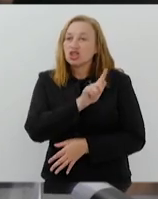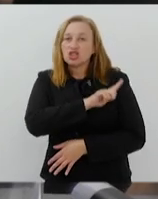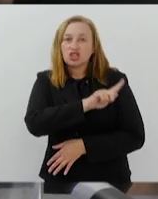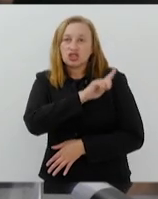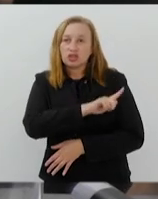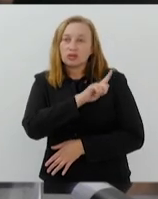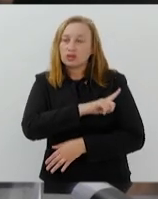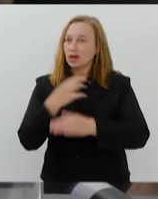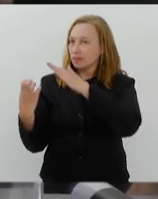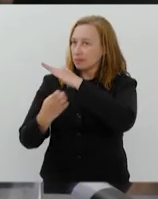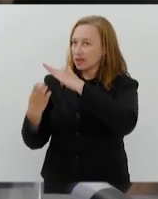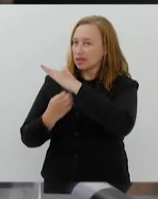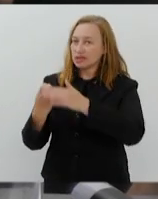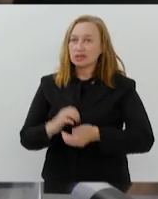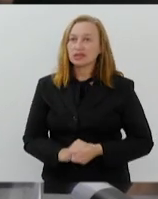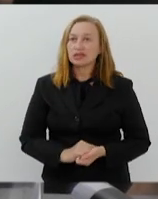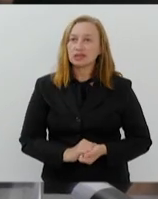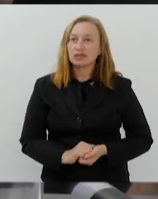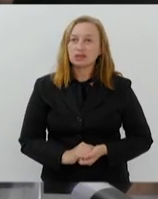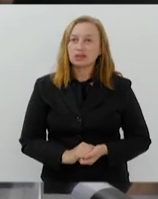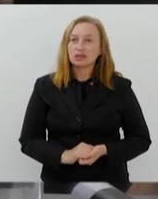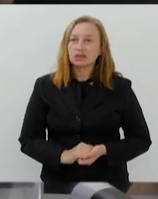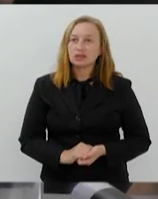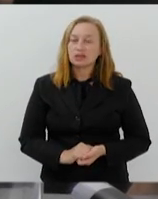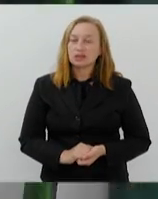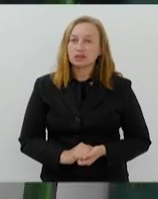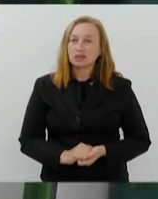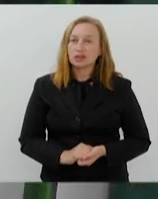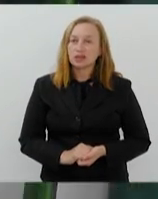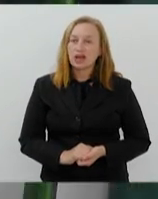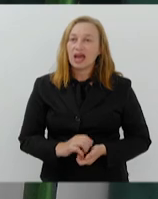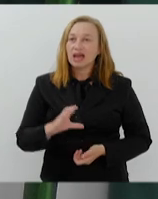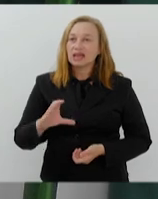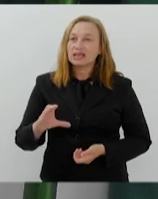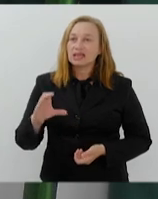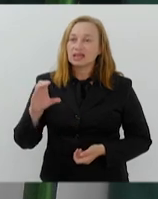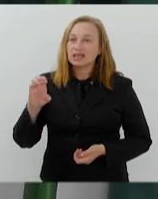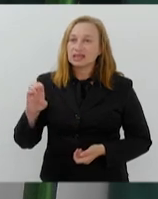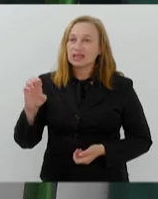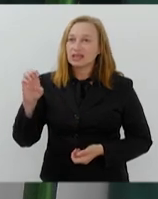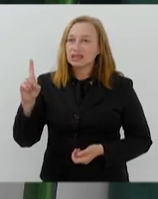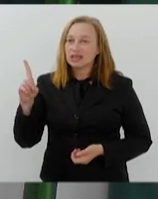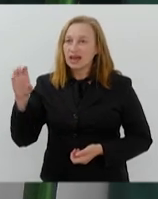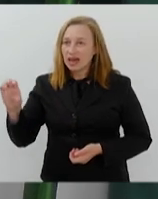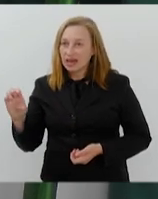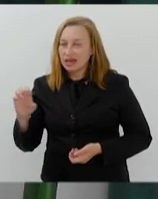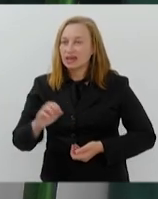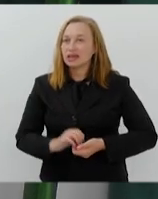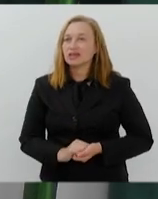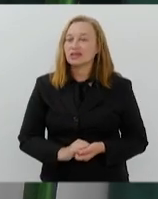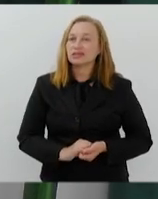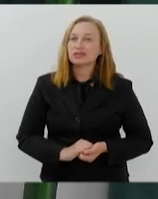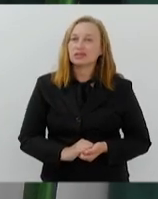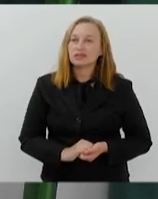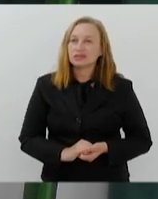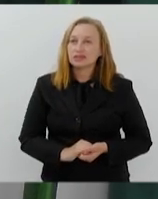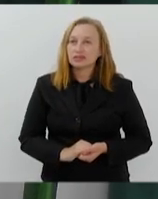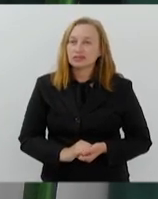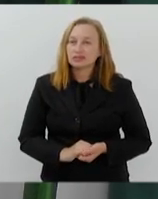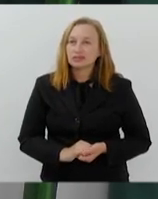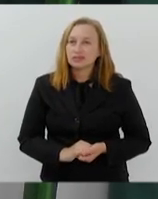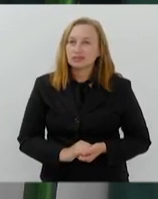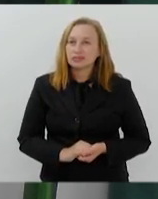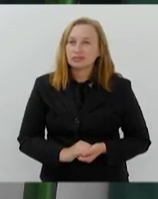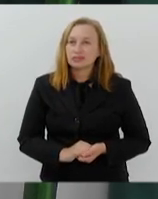empresa entendi a senhora que não entendeu minha pergunta a cedai ela vai divulgar Ah tá ela